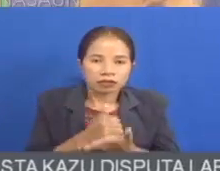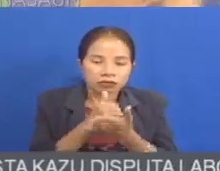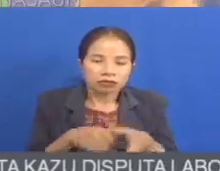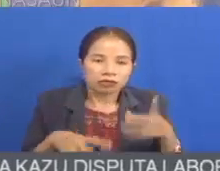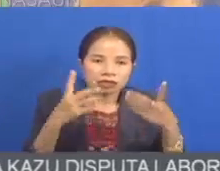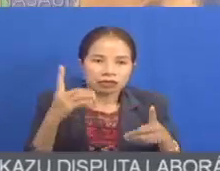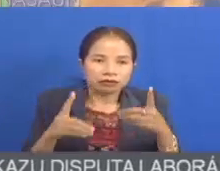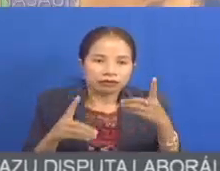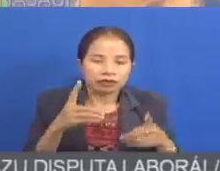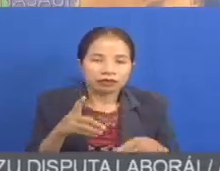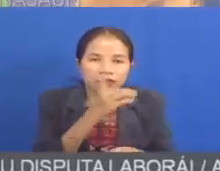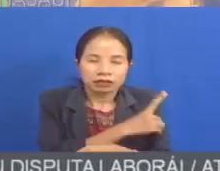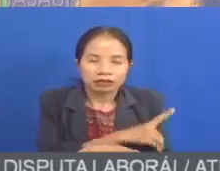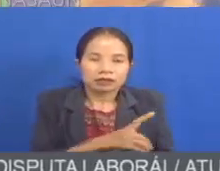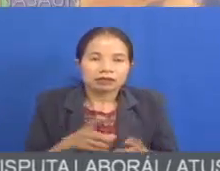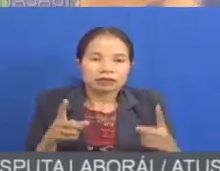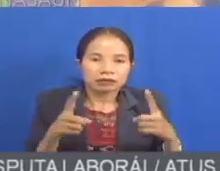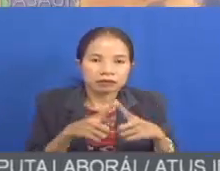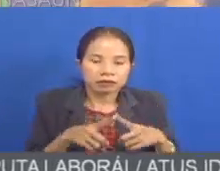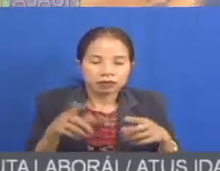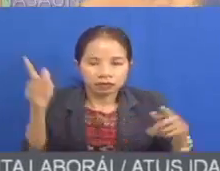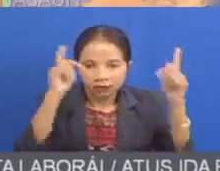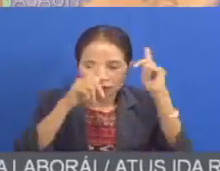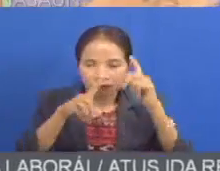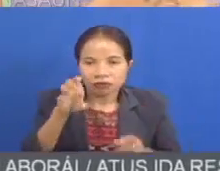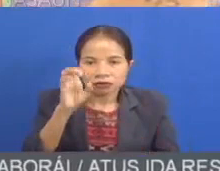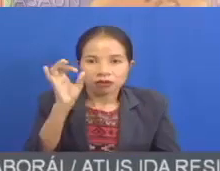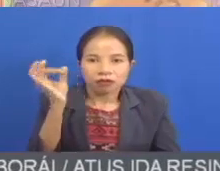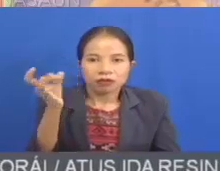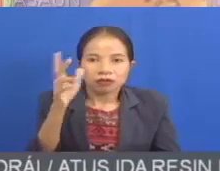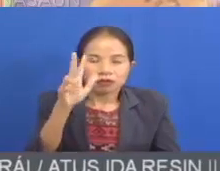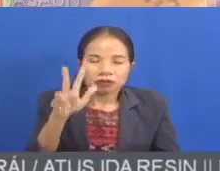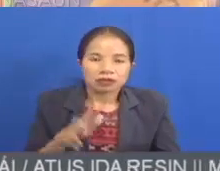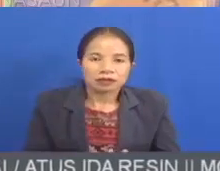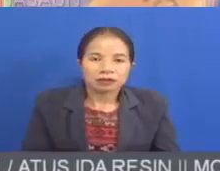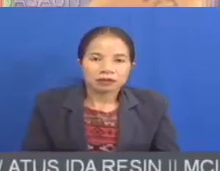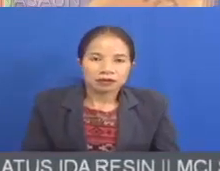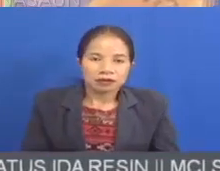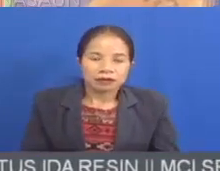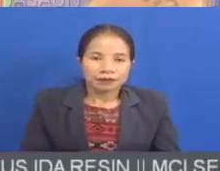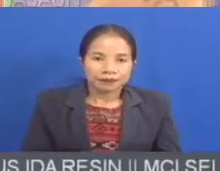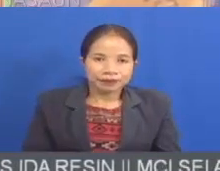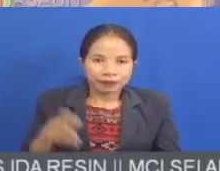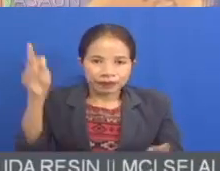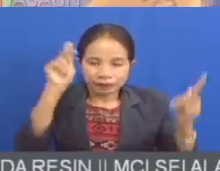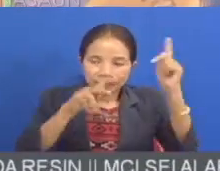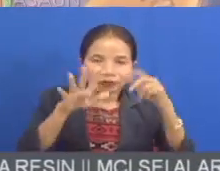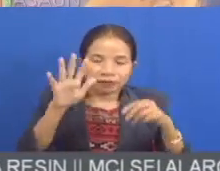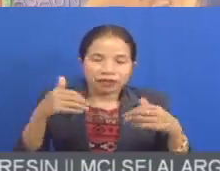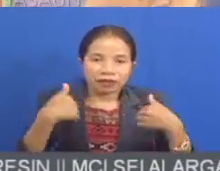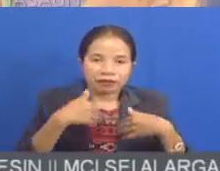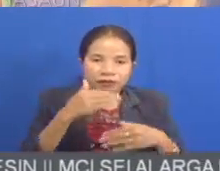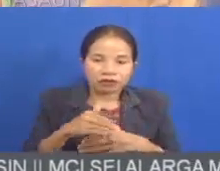ba caso a torcida wal no recentolo, né? E caso Lima Redmaka e processo nelaran, resto